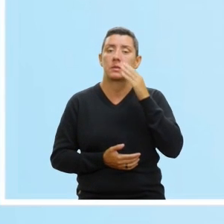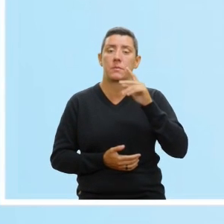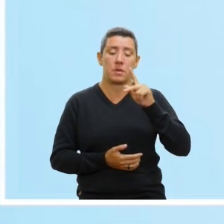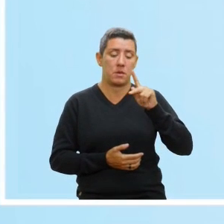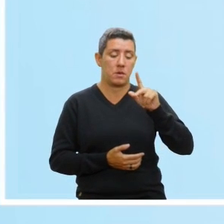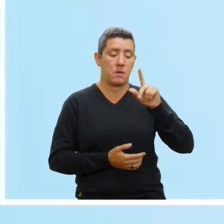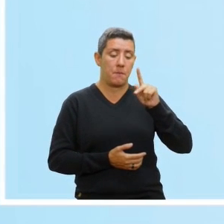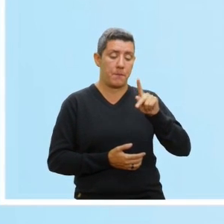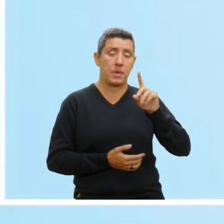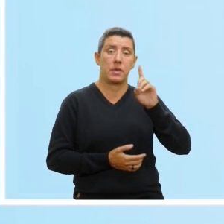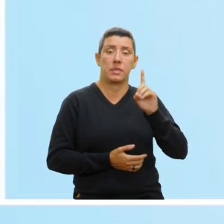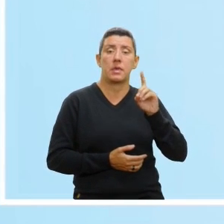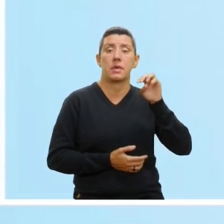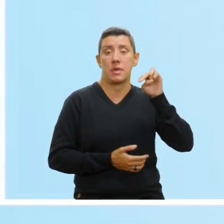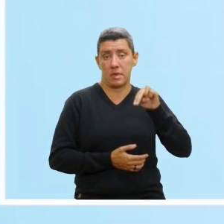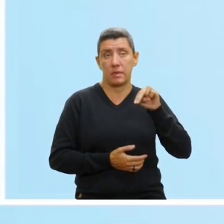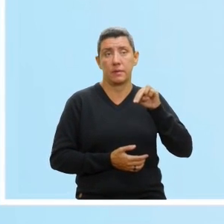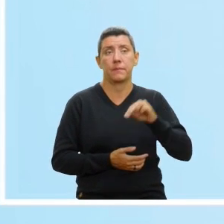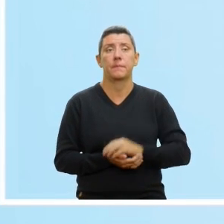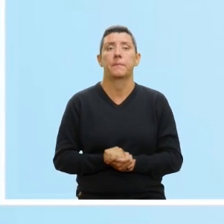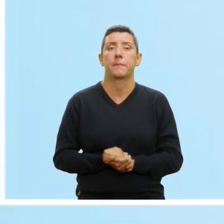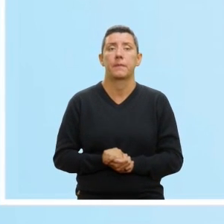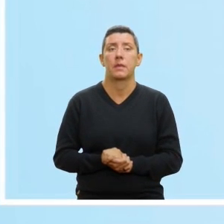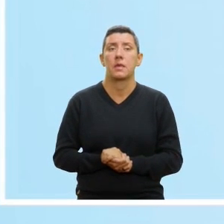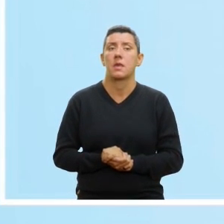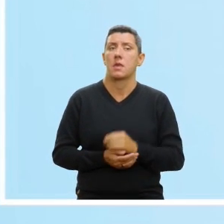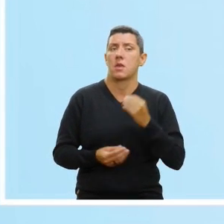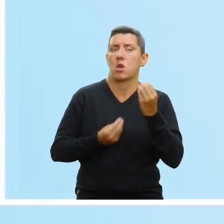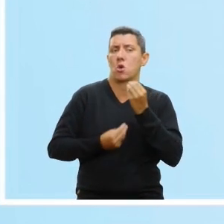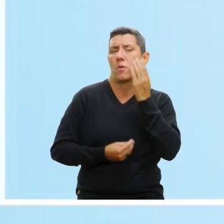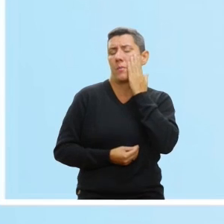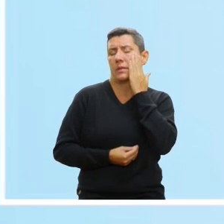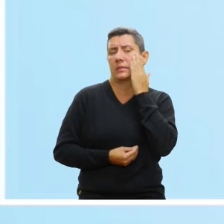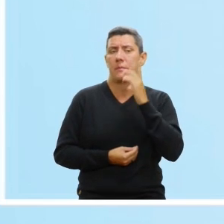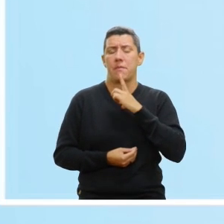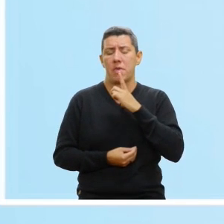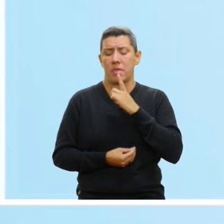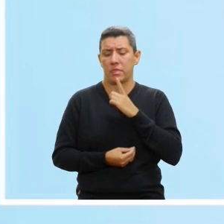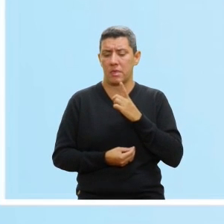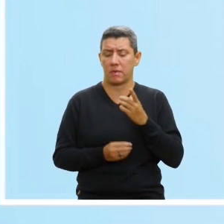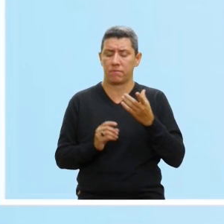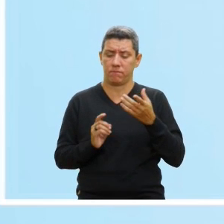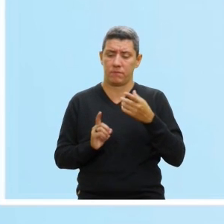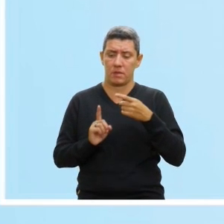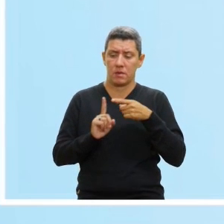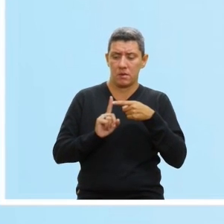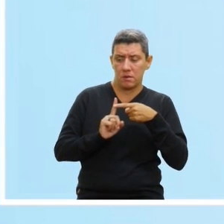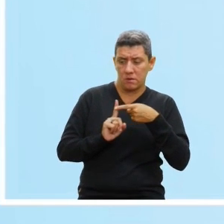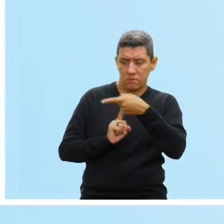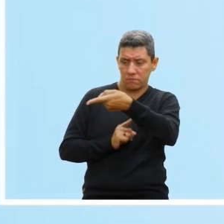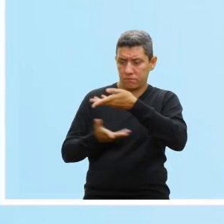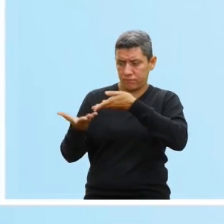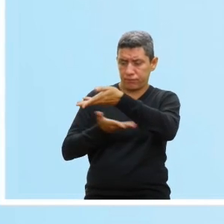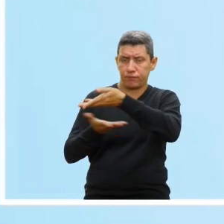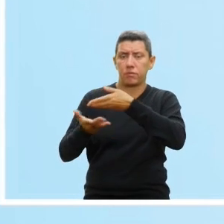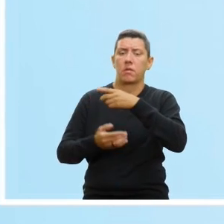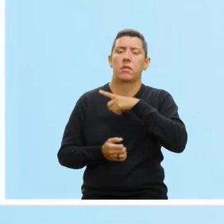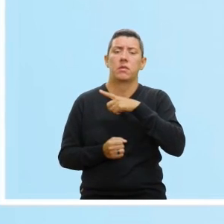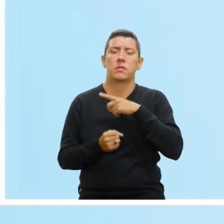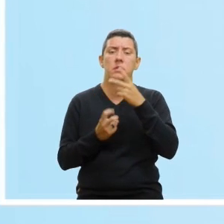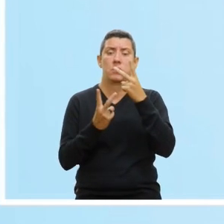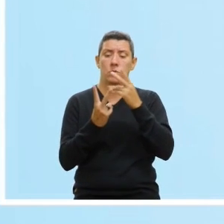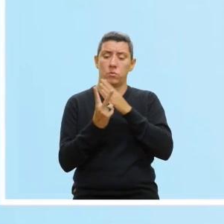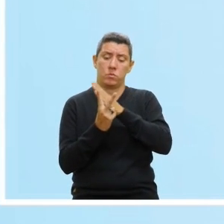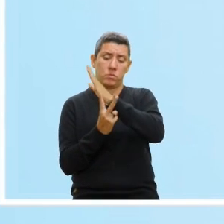de PDM. A transmissão de fibra ela pode possuir duas polarizações ortogonais